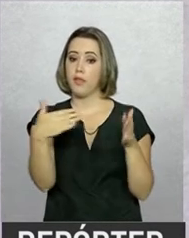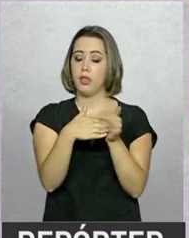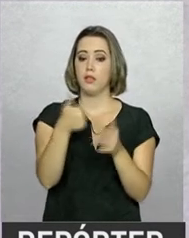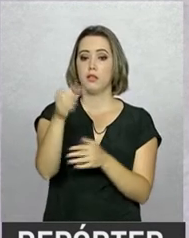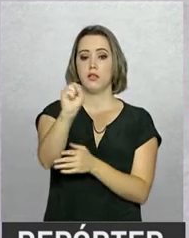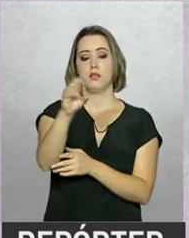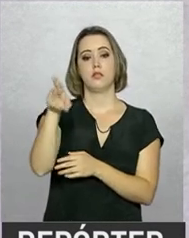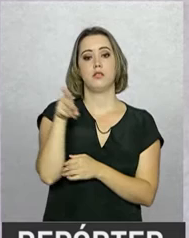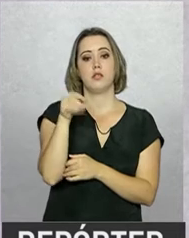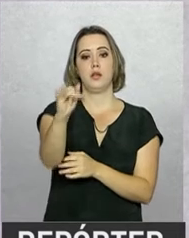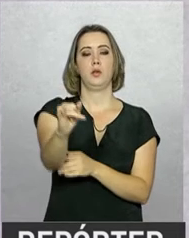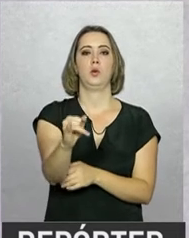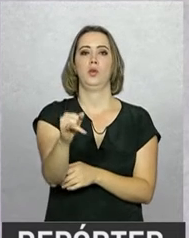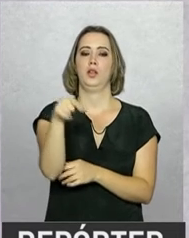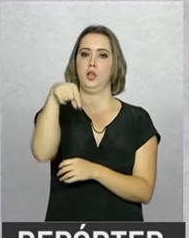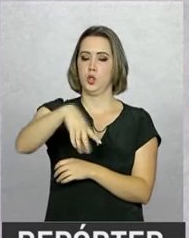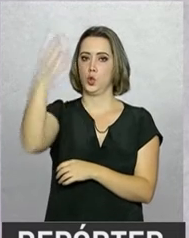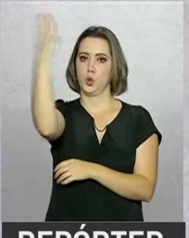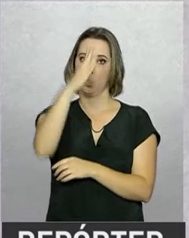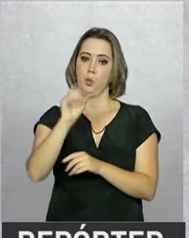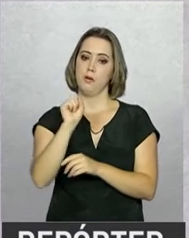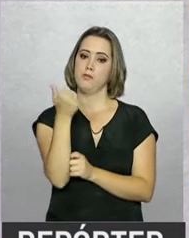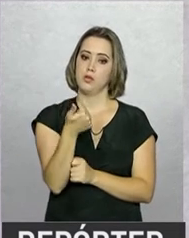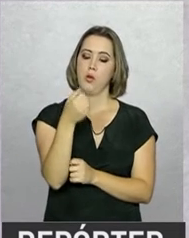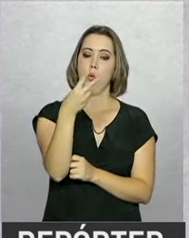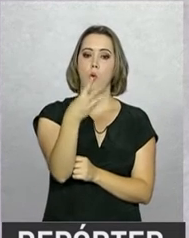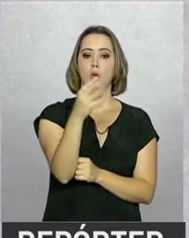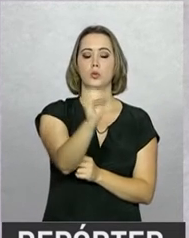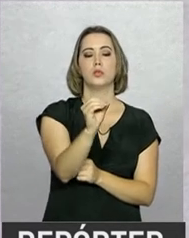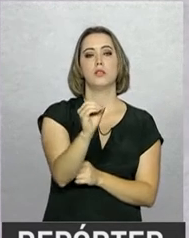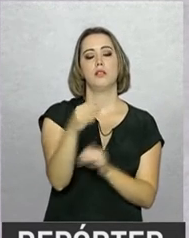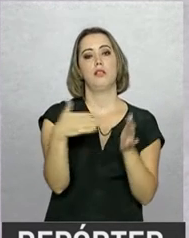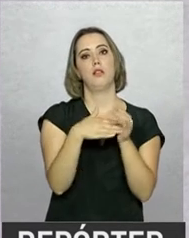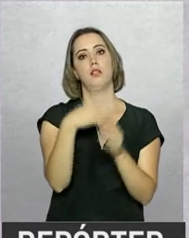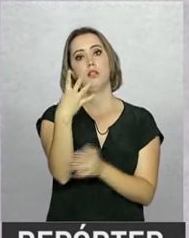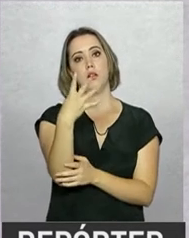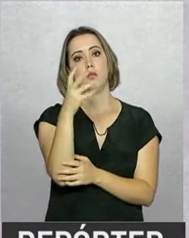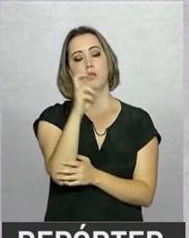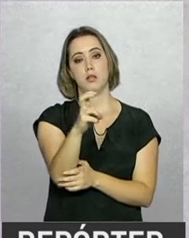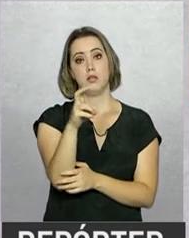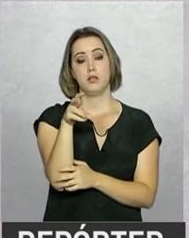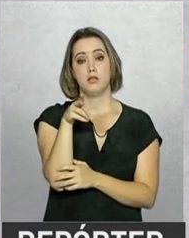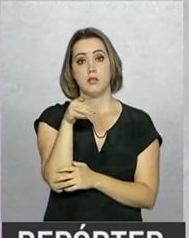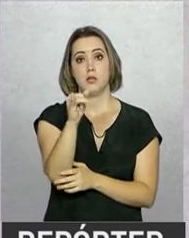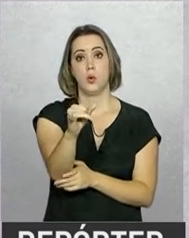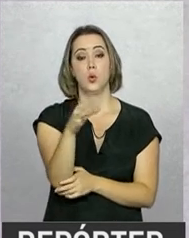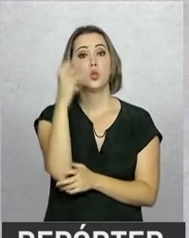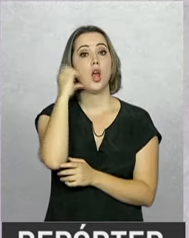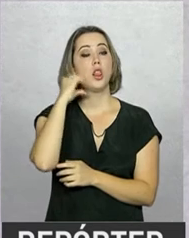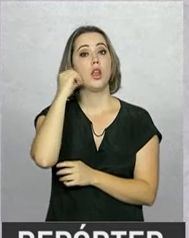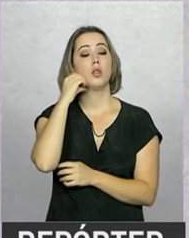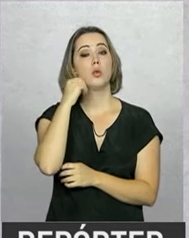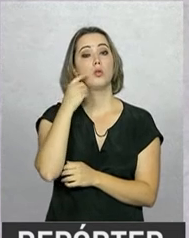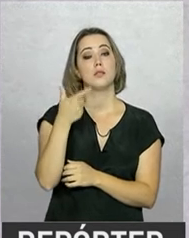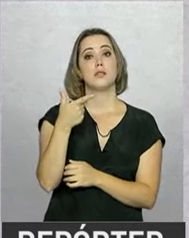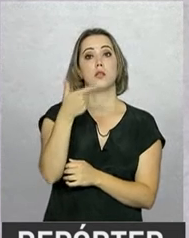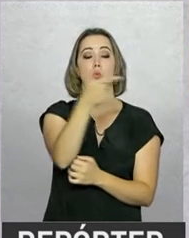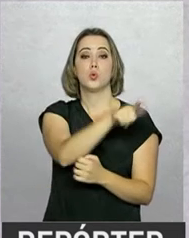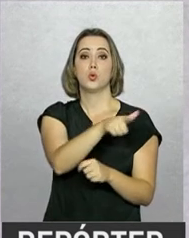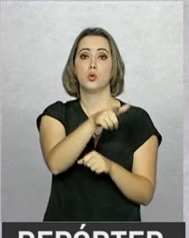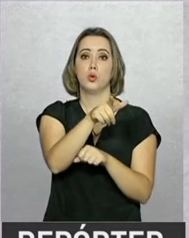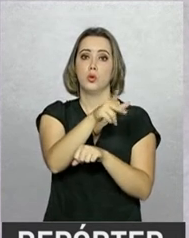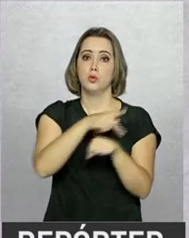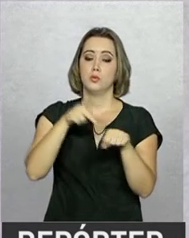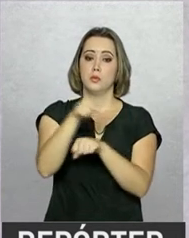e de 30 a 45 dias na adoção internacional a conclusão dos processos terá que ocorrer em até